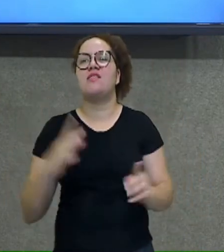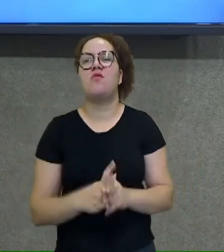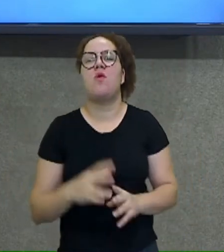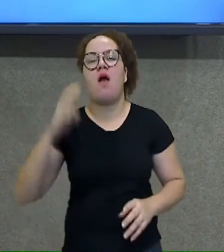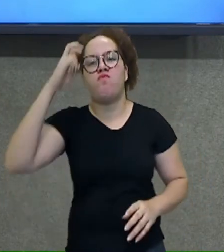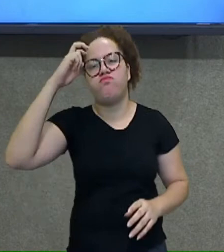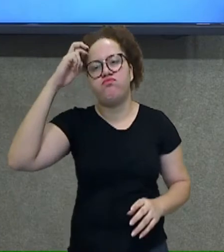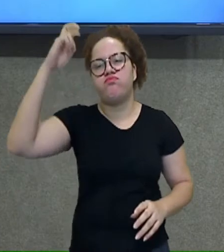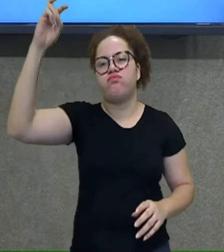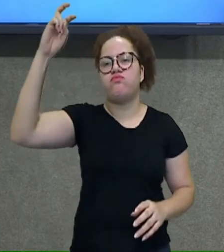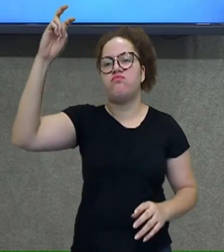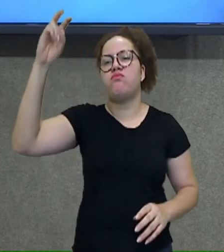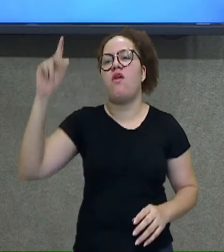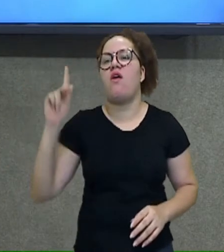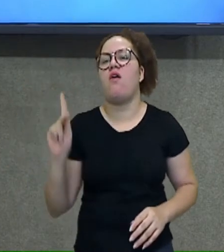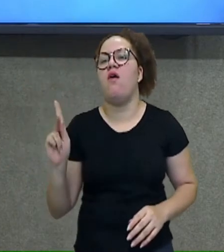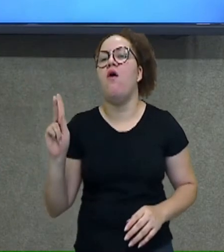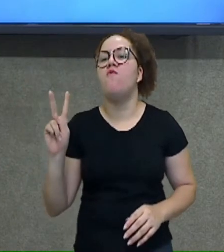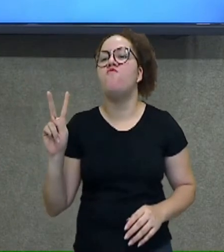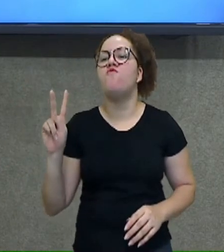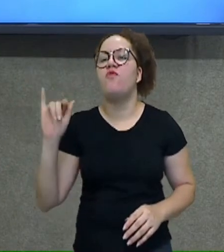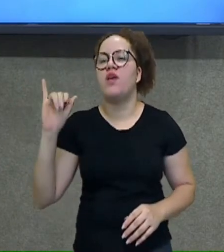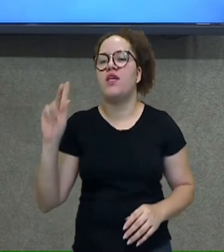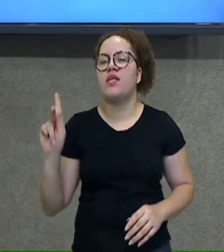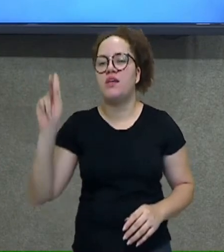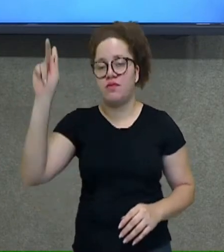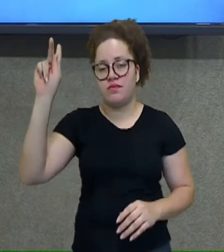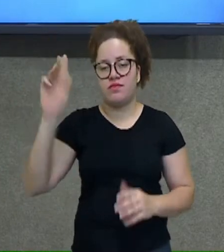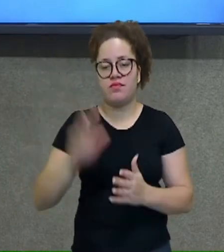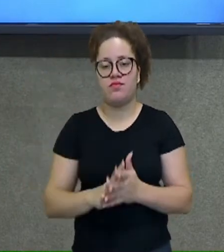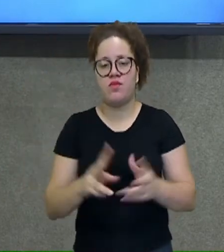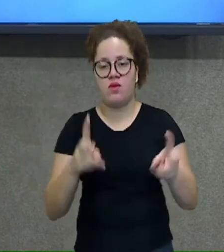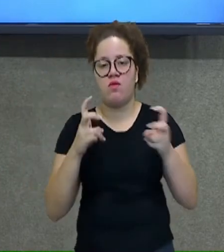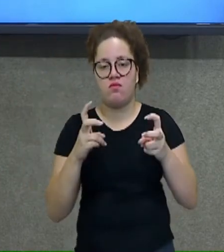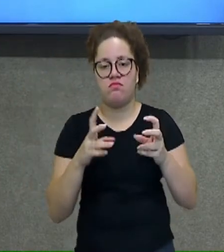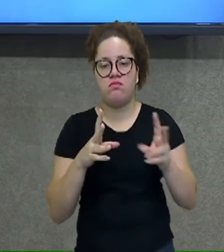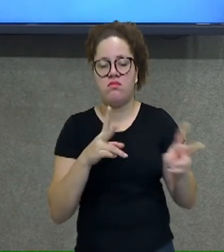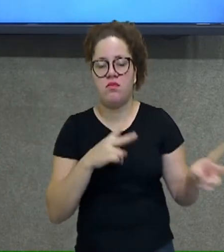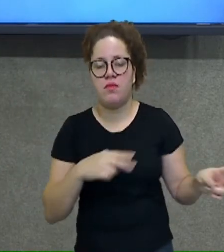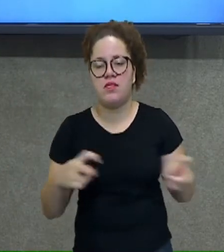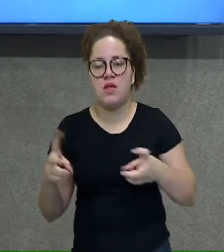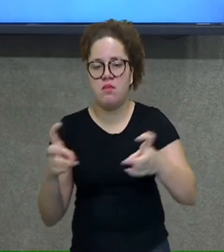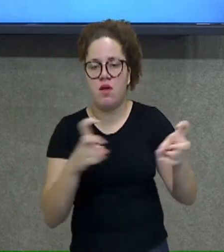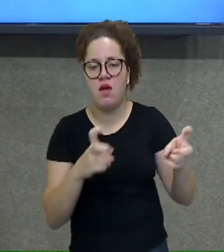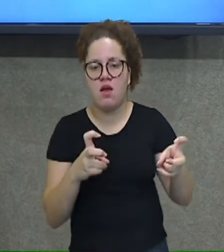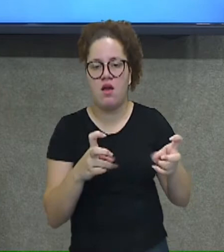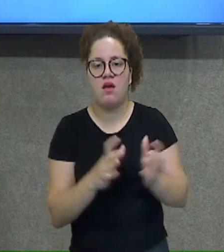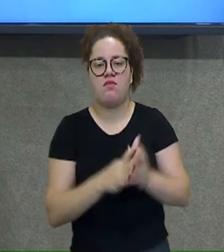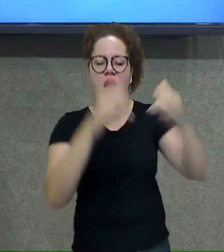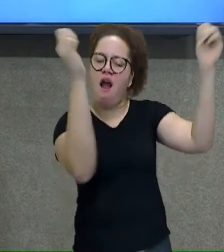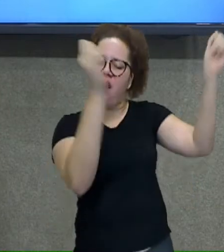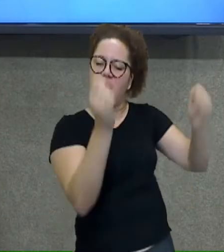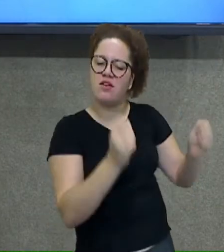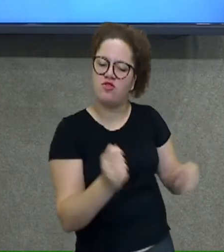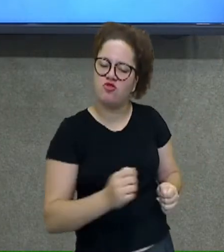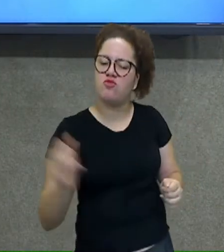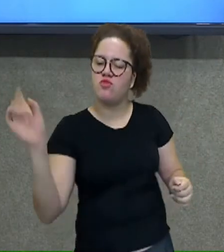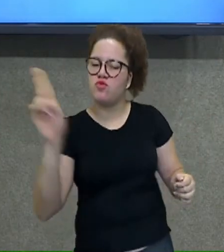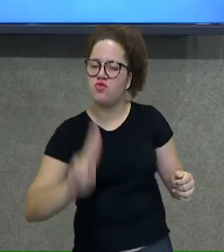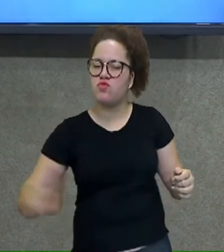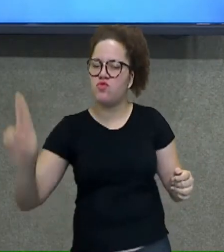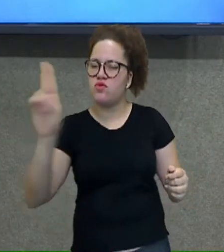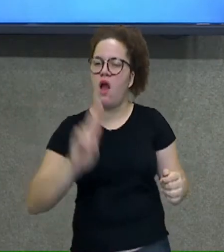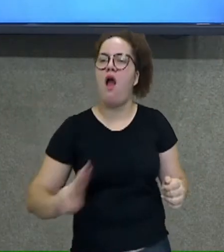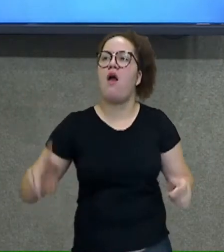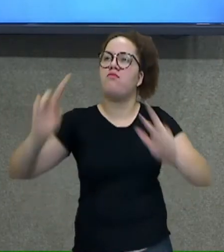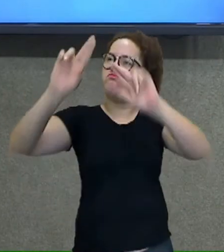Muniz. O seu olhar artístico, né? O seu olhar contemporâneo do fazer arte, usando os